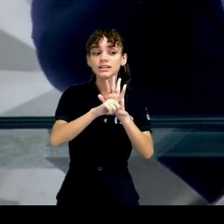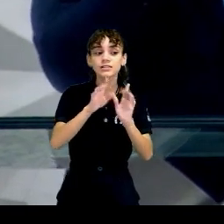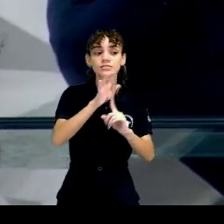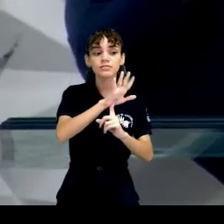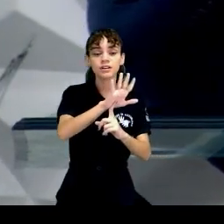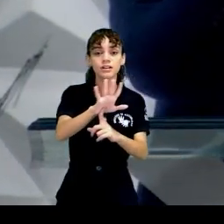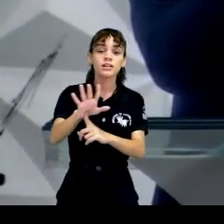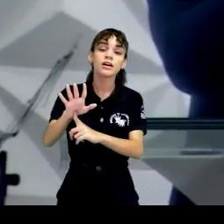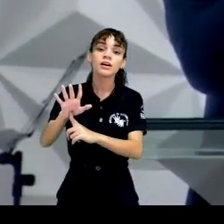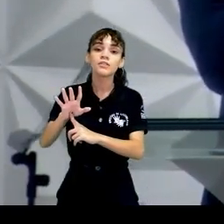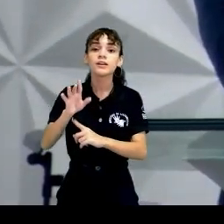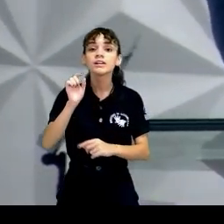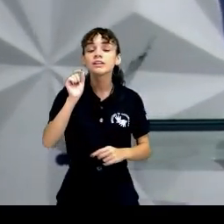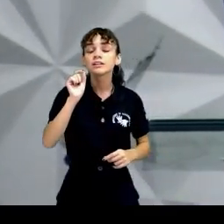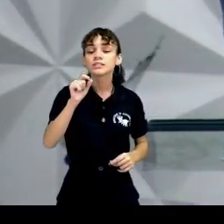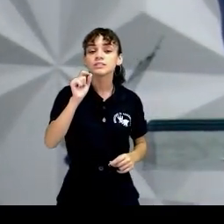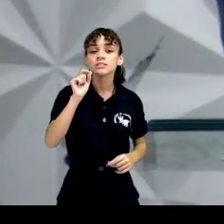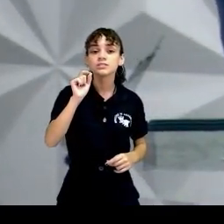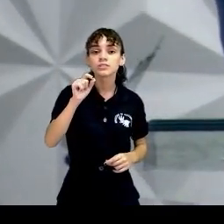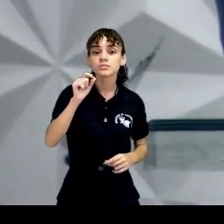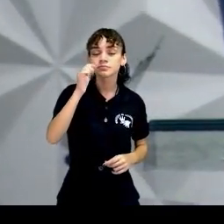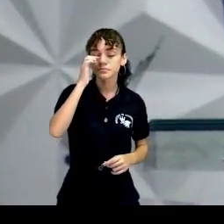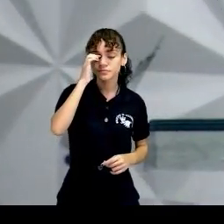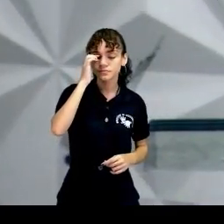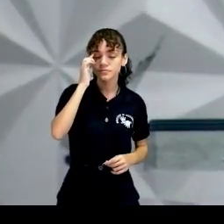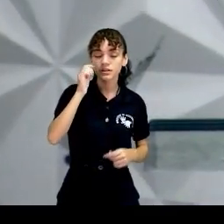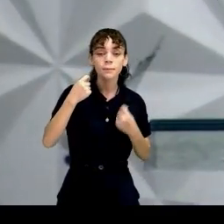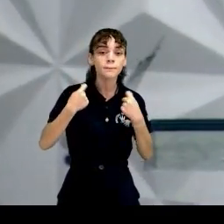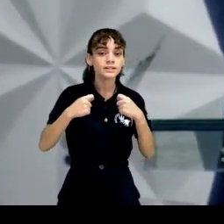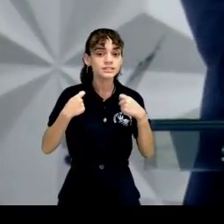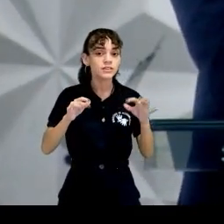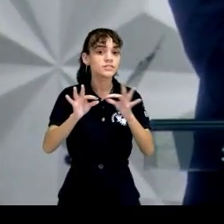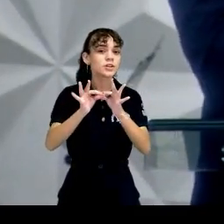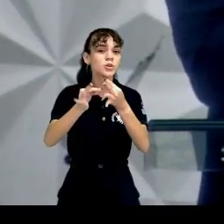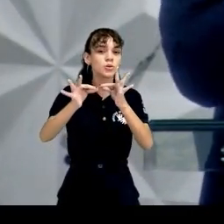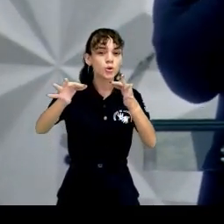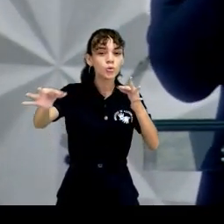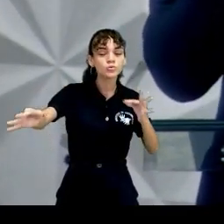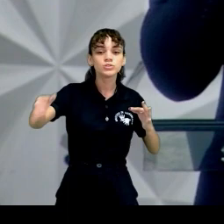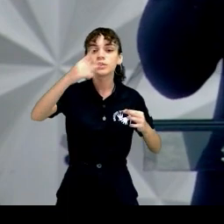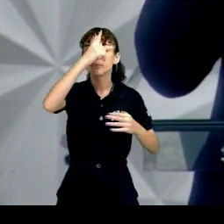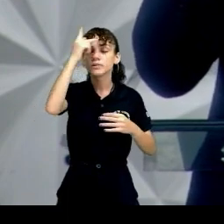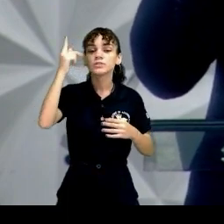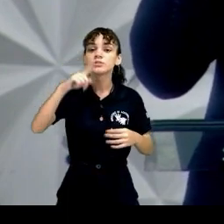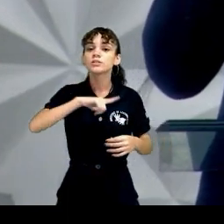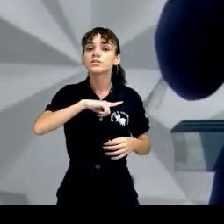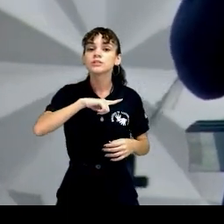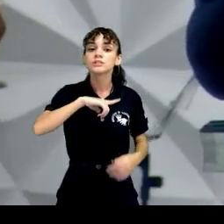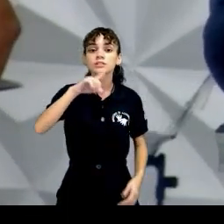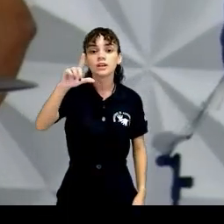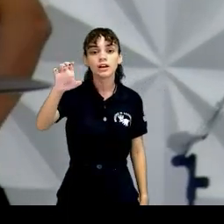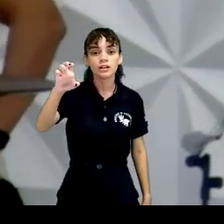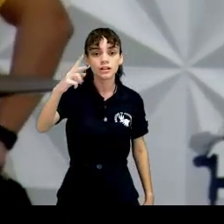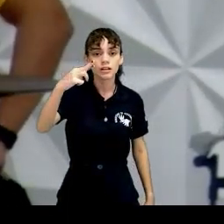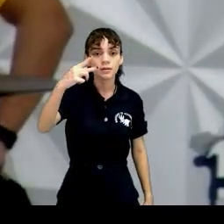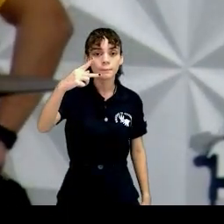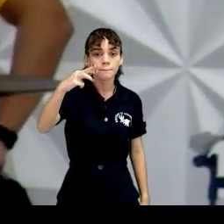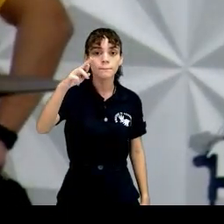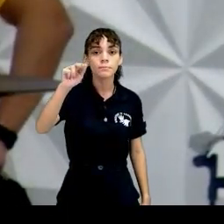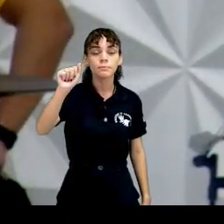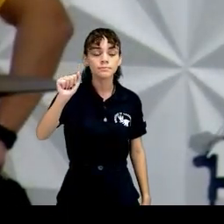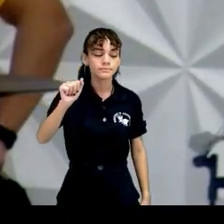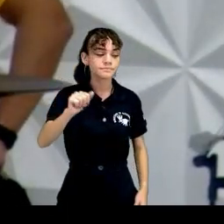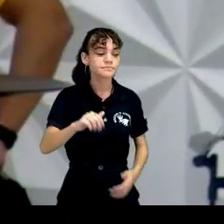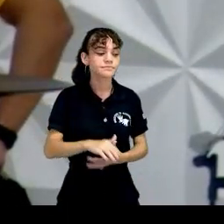com o risco da lepra contaminar o são. E assim viviam aqueles homens, excluídos, afastados da sociedade, de